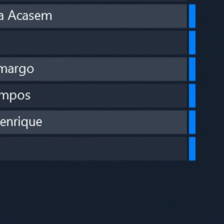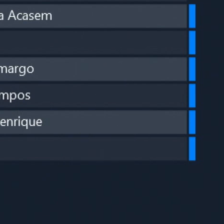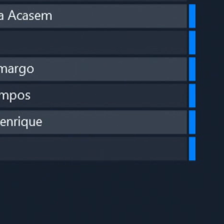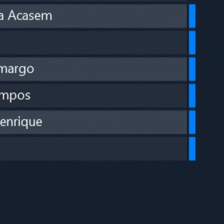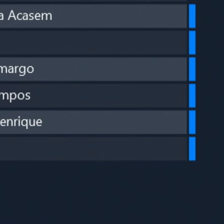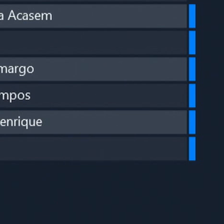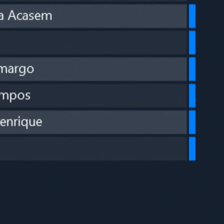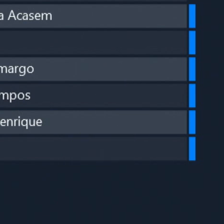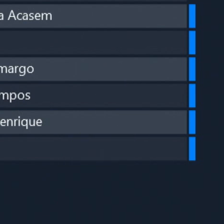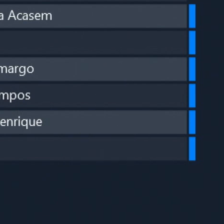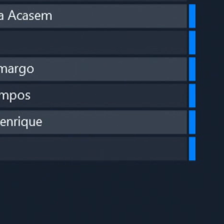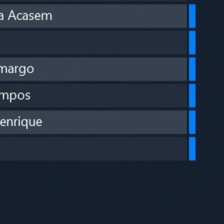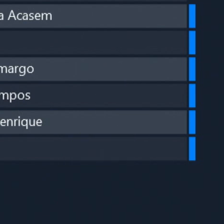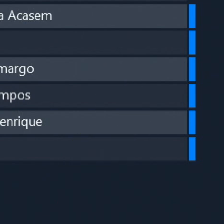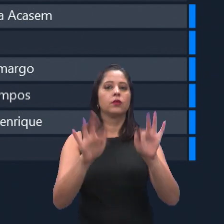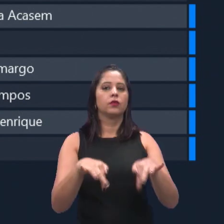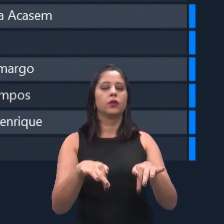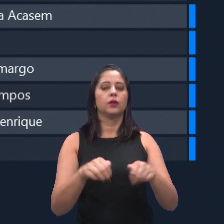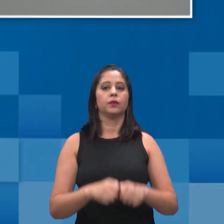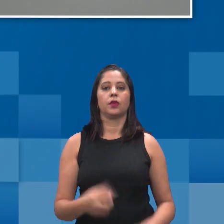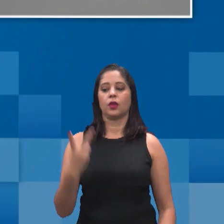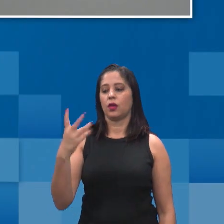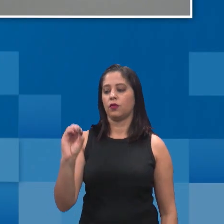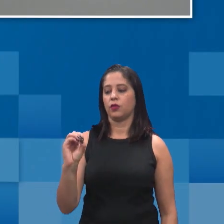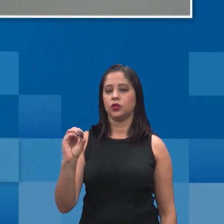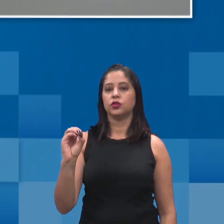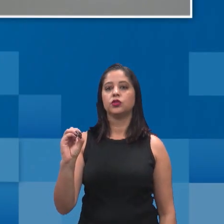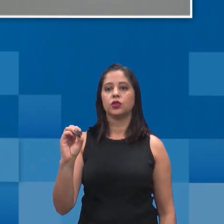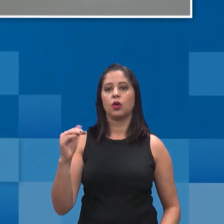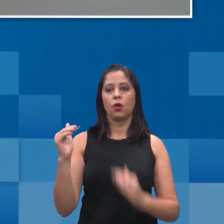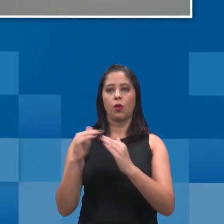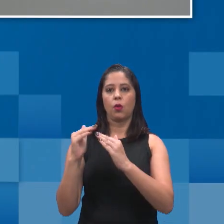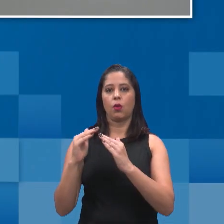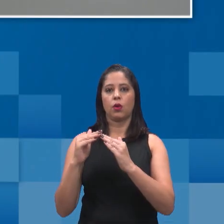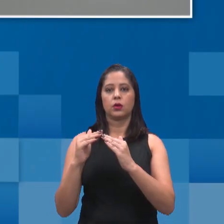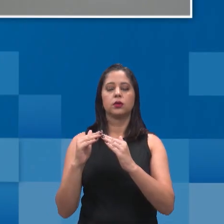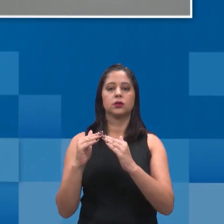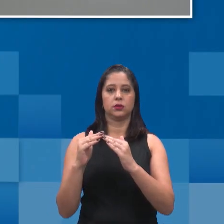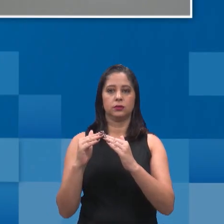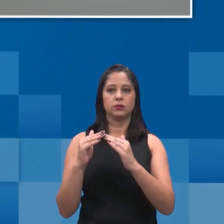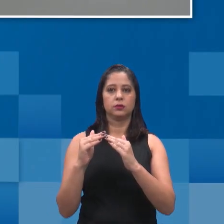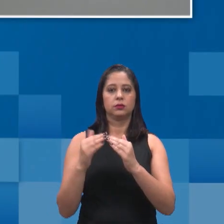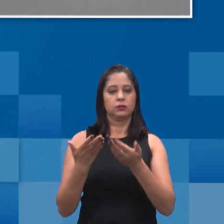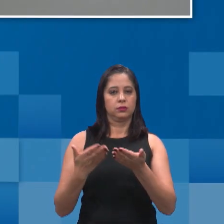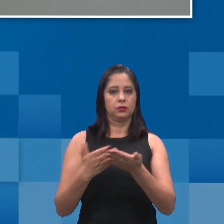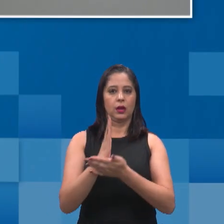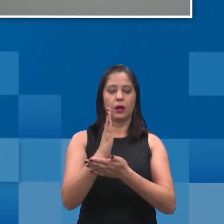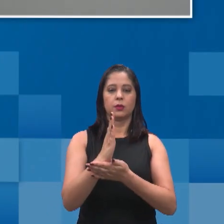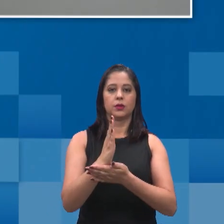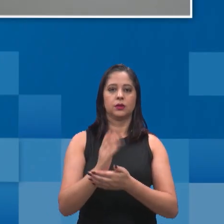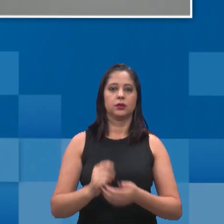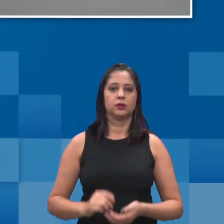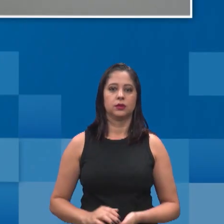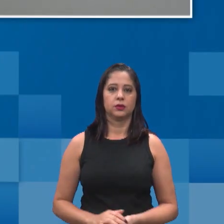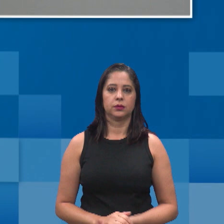encerrada a votação. 20 votos favoráveis. Com 20 votos favoráveis, está aprovado por